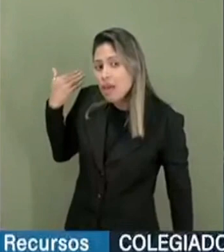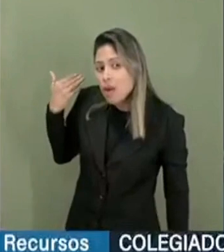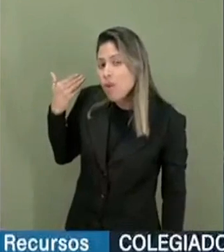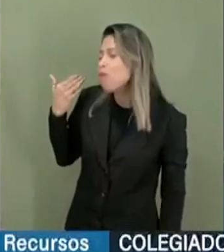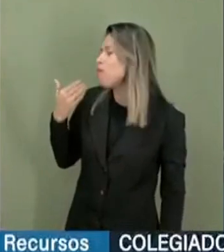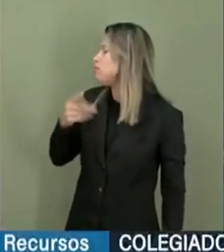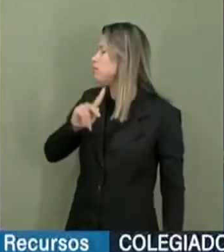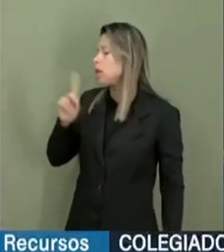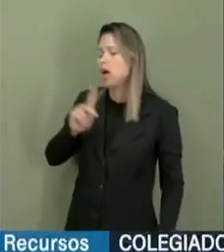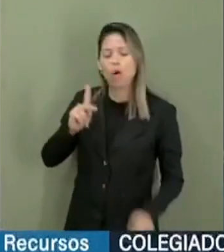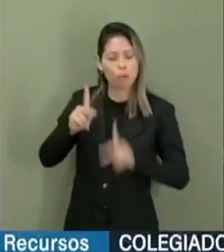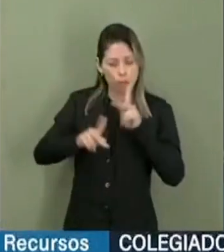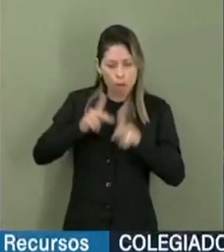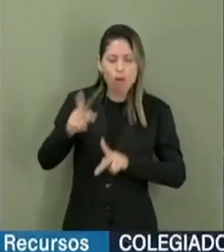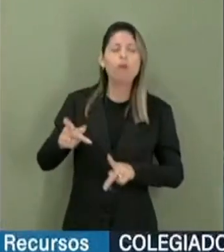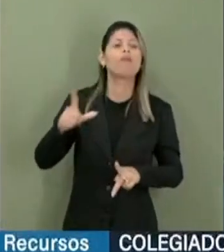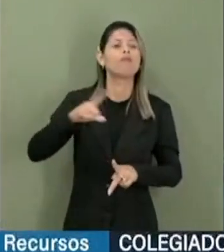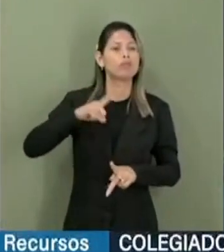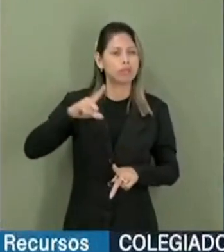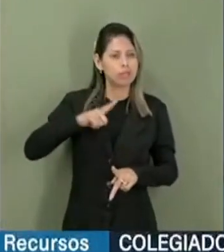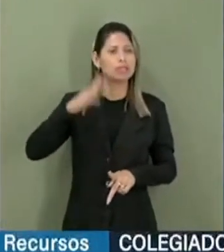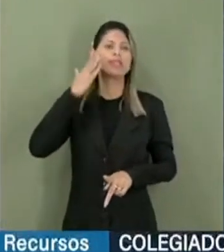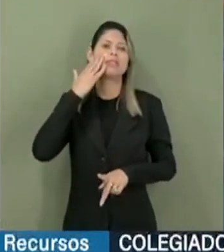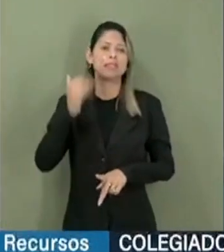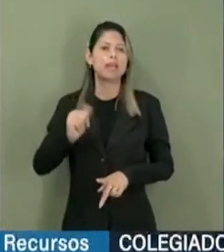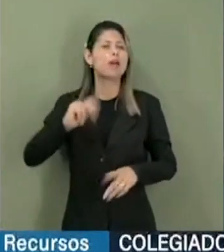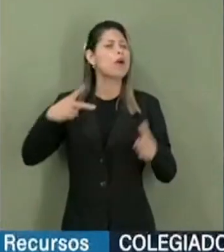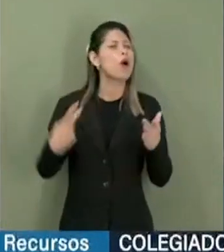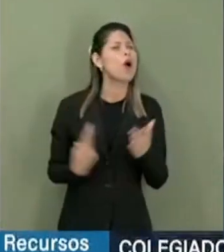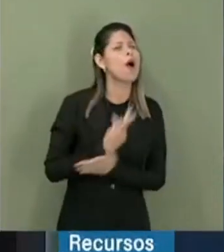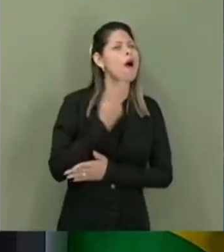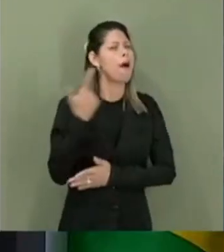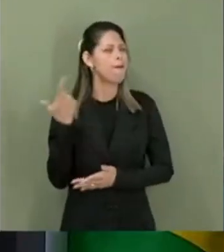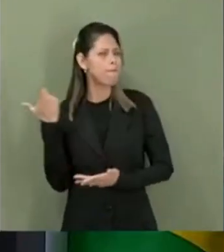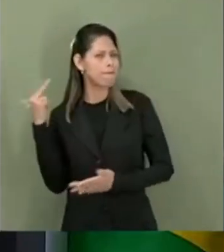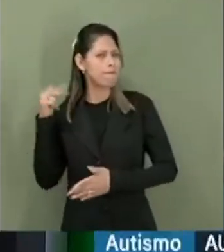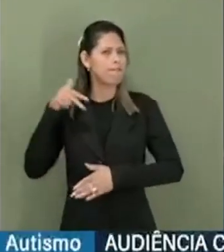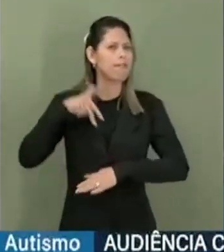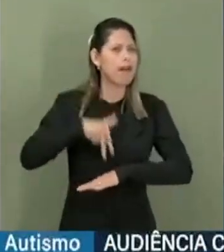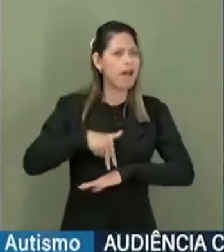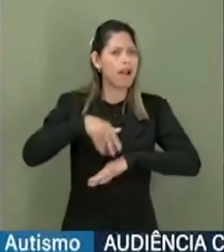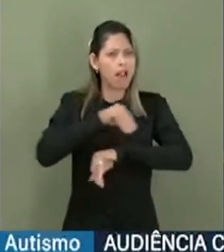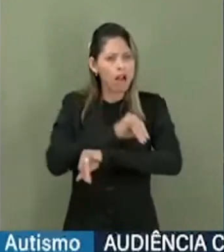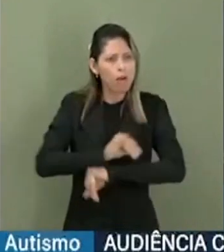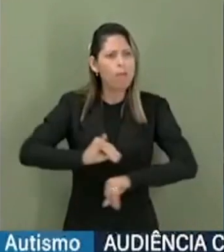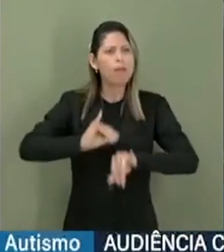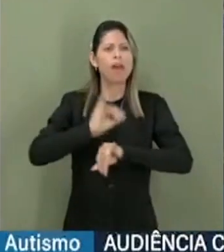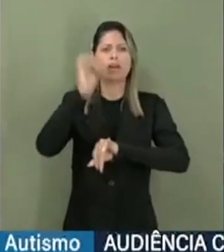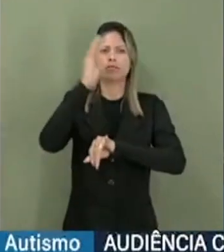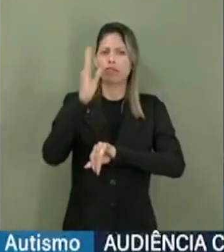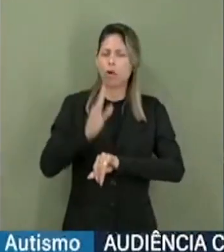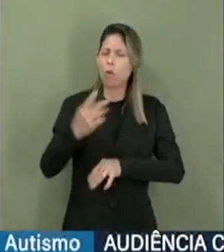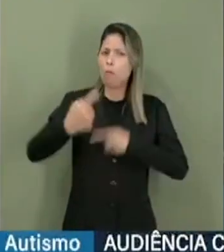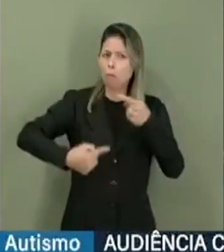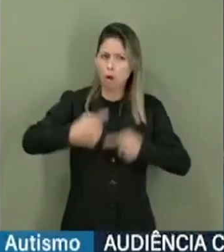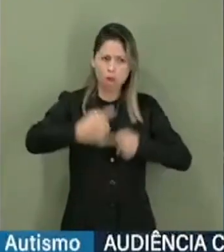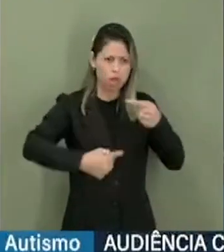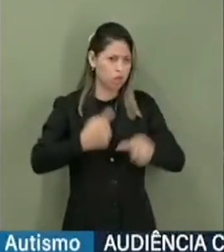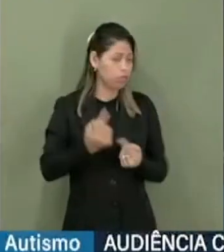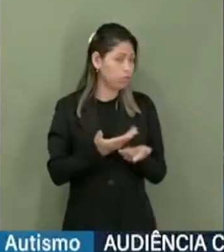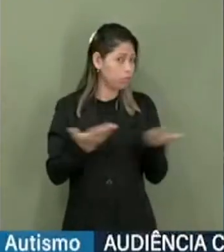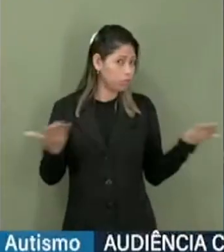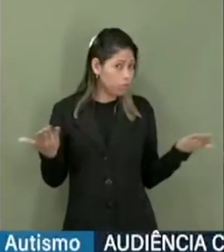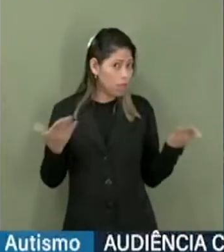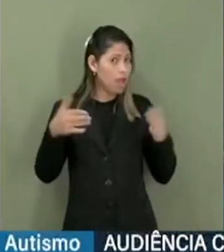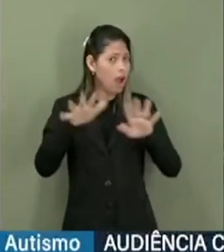o povo Sabe aquilo que aconteceu vim falar que o Brasil na sua política externa está tomando